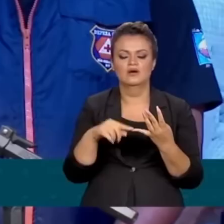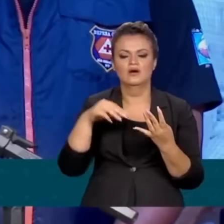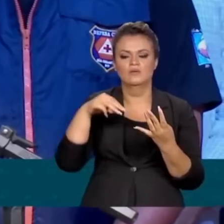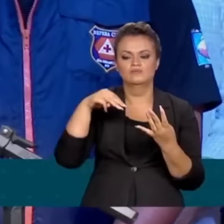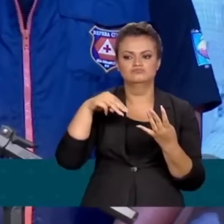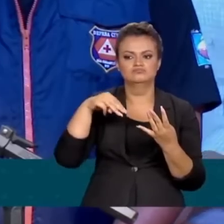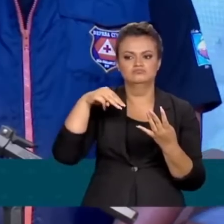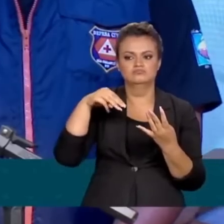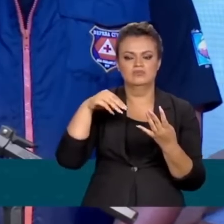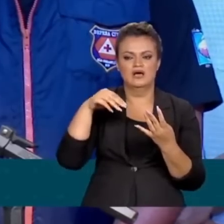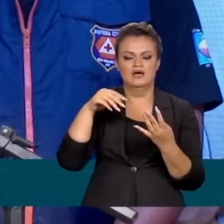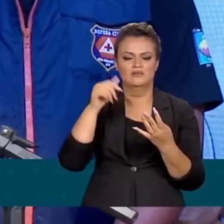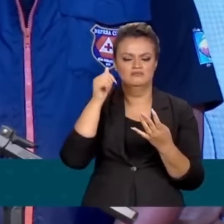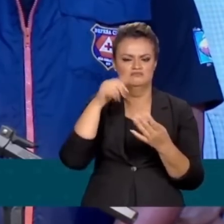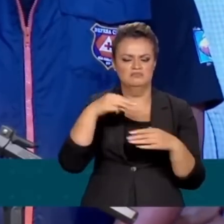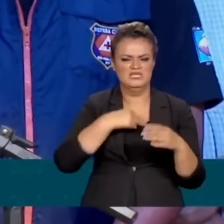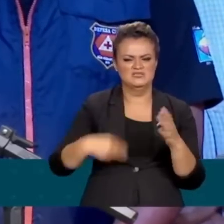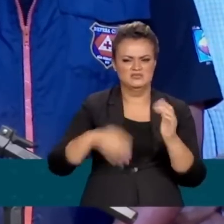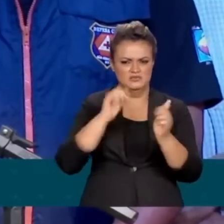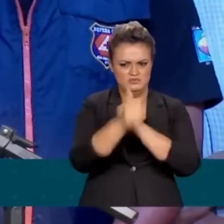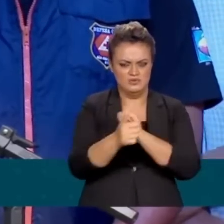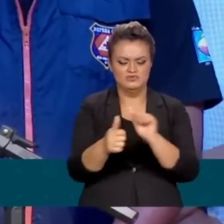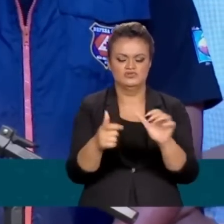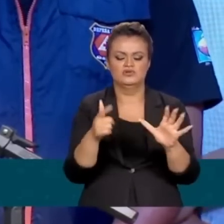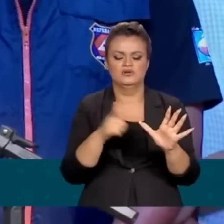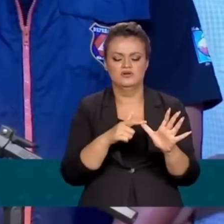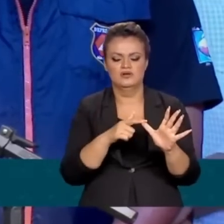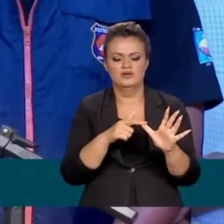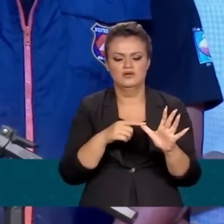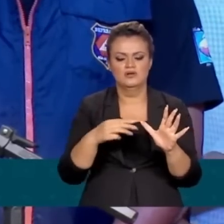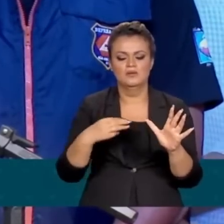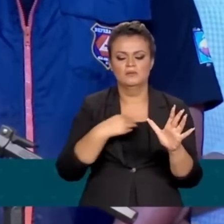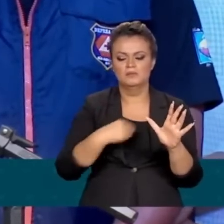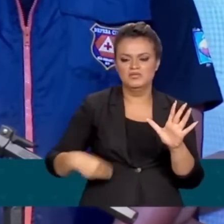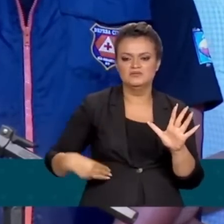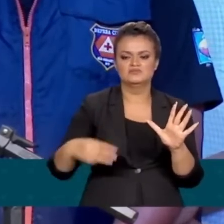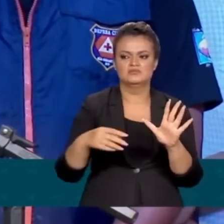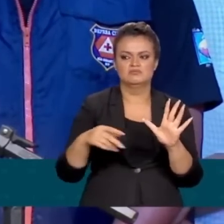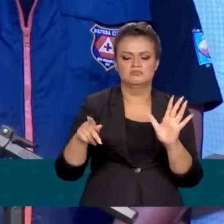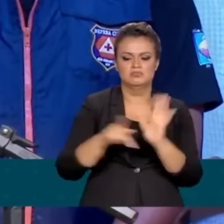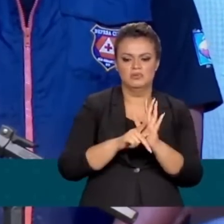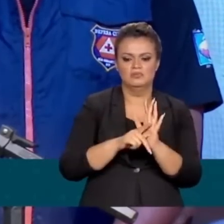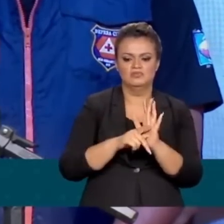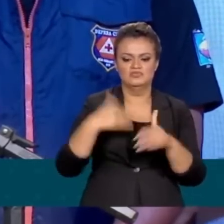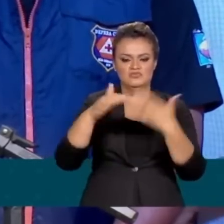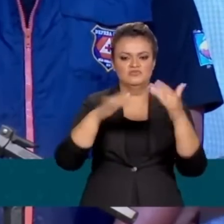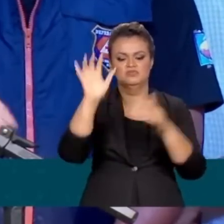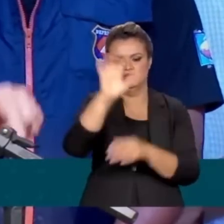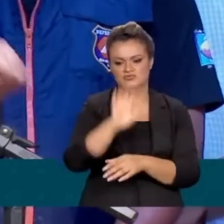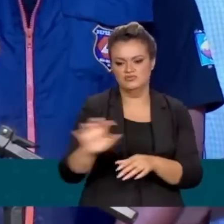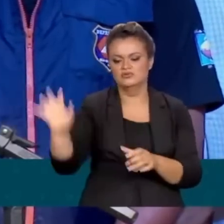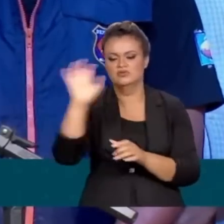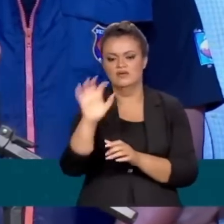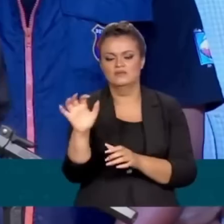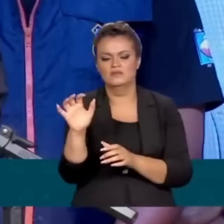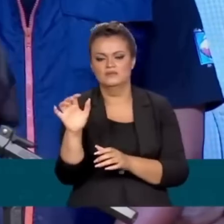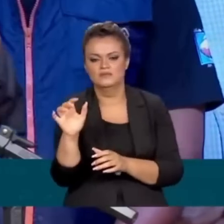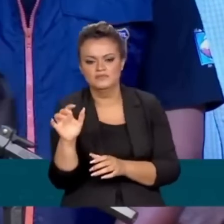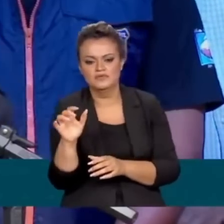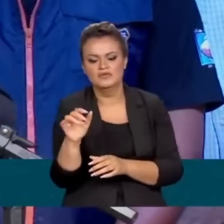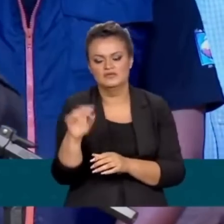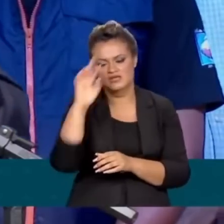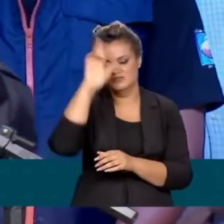do estado do esporte o companheiro Rodrigo do Estado integração e desenvolvimento Regional responsável pela